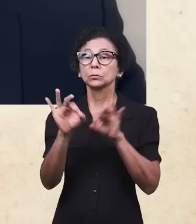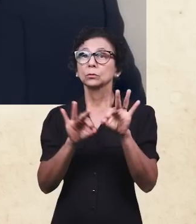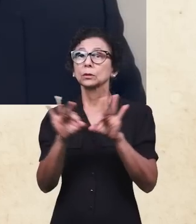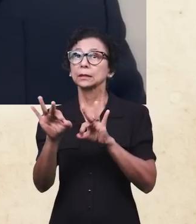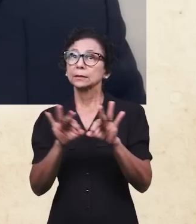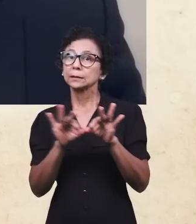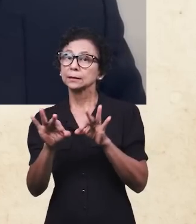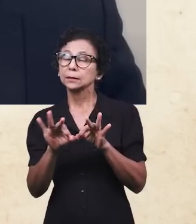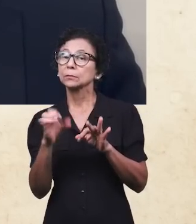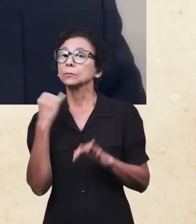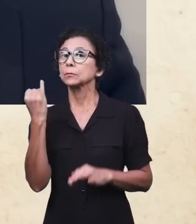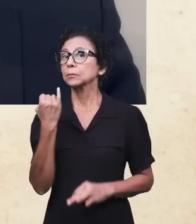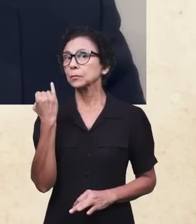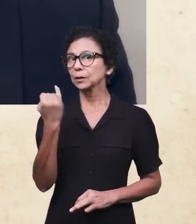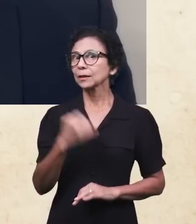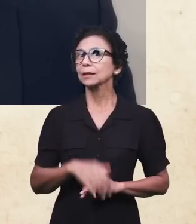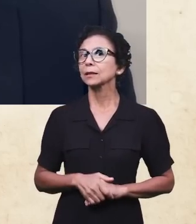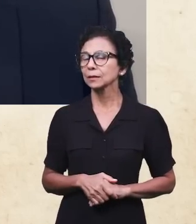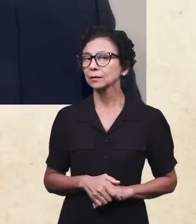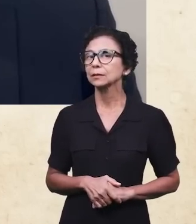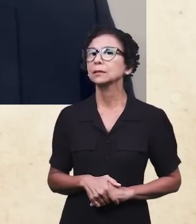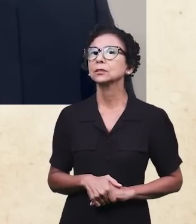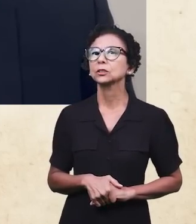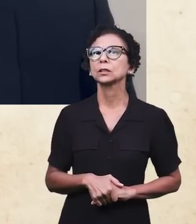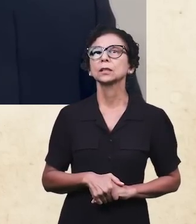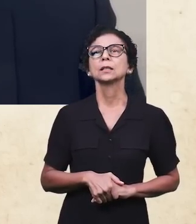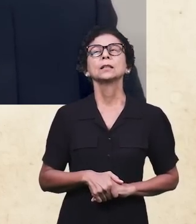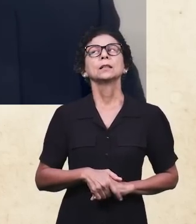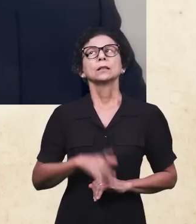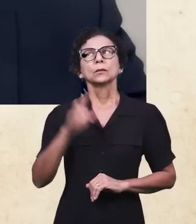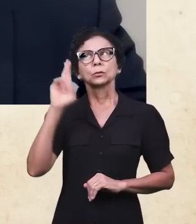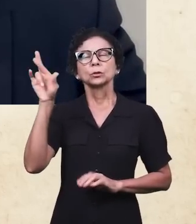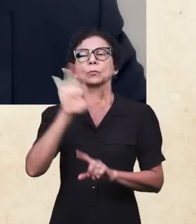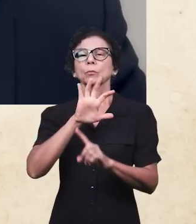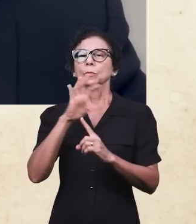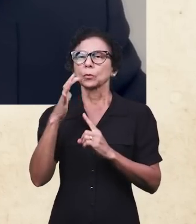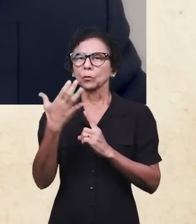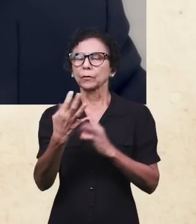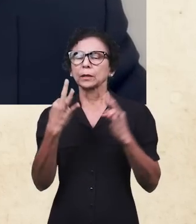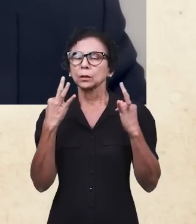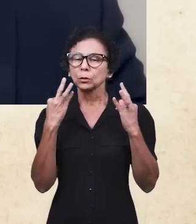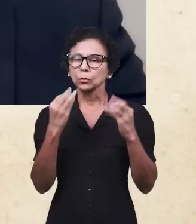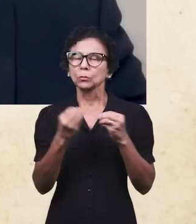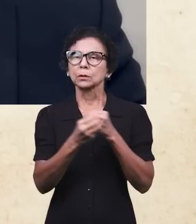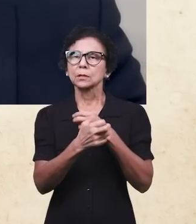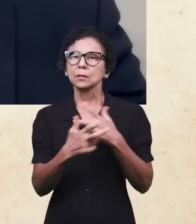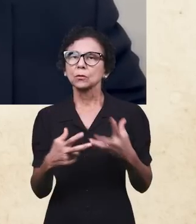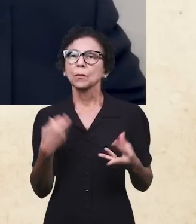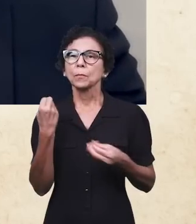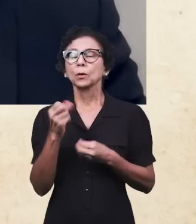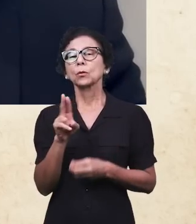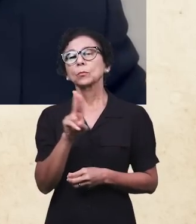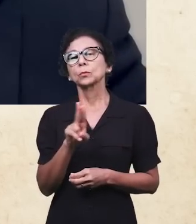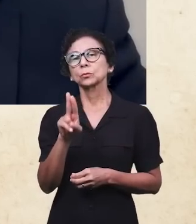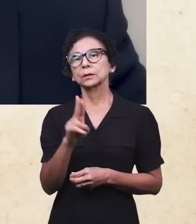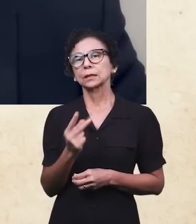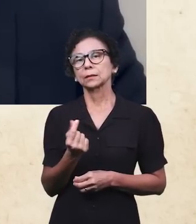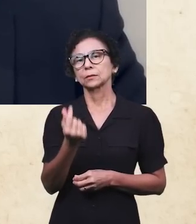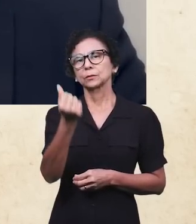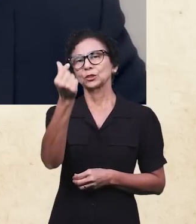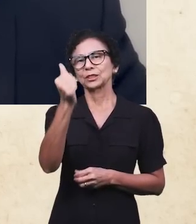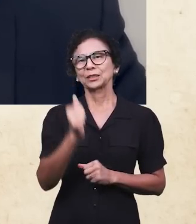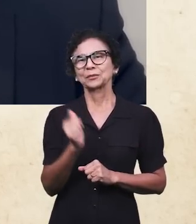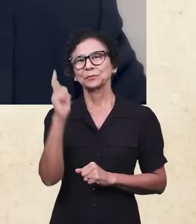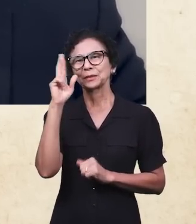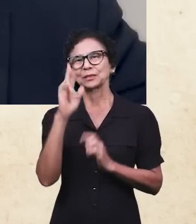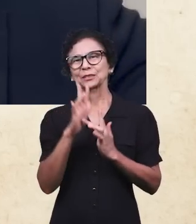isso seja muito válido, porque o recurso o Senhor sempre vai nos proporcionar. O ideal é sabermos como utilizar da melhor maneira possível.